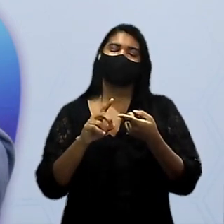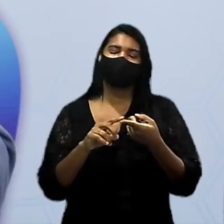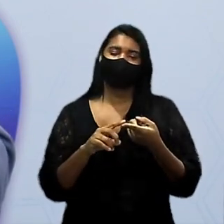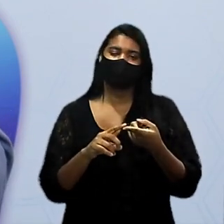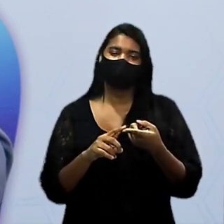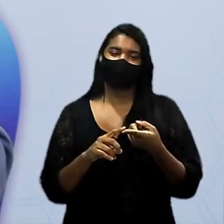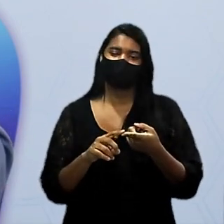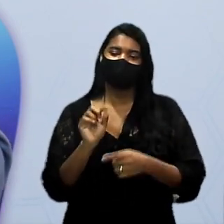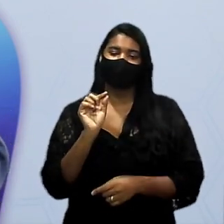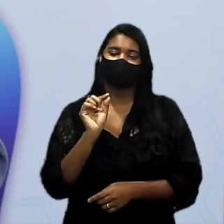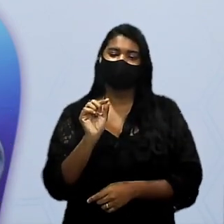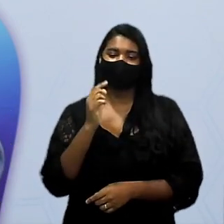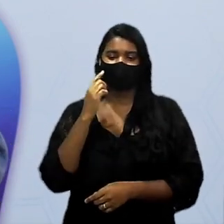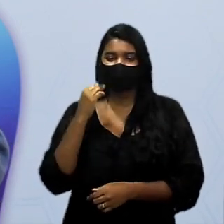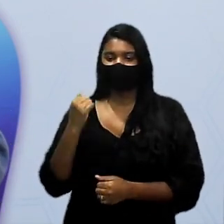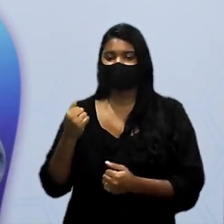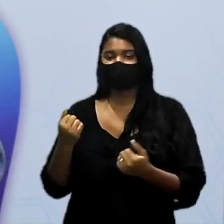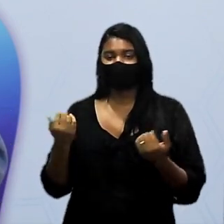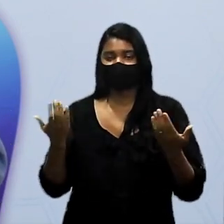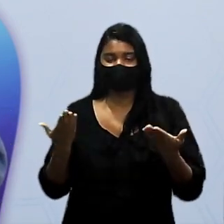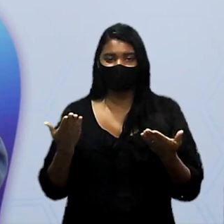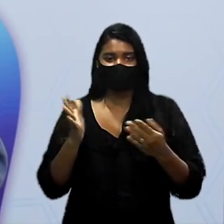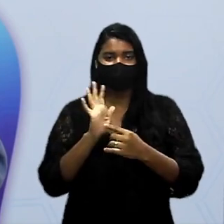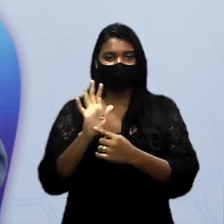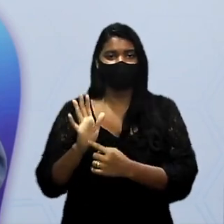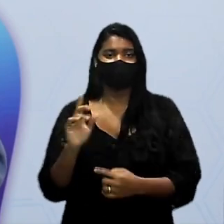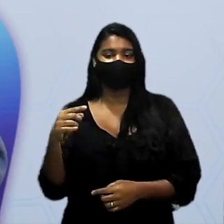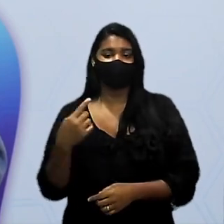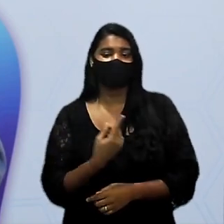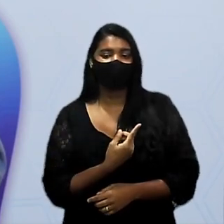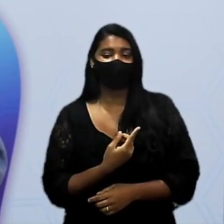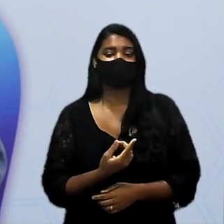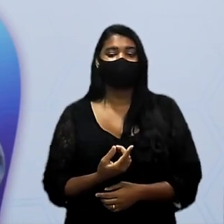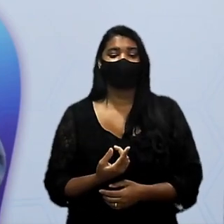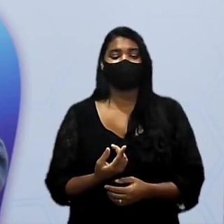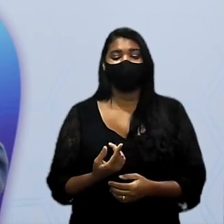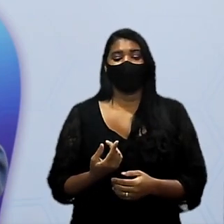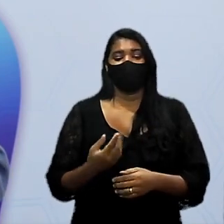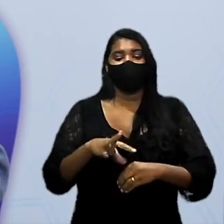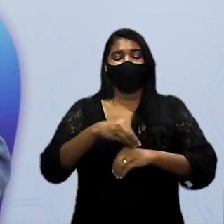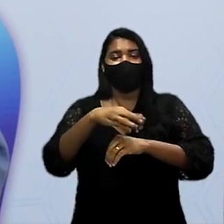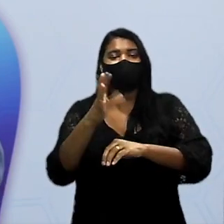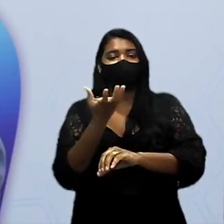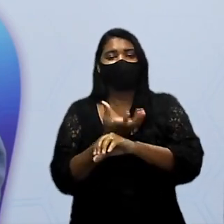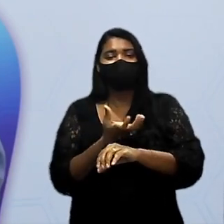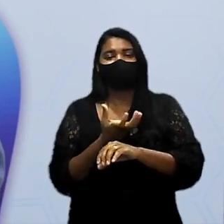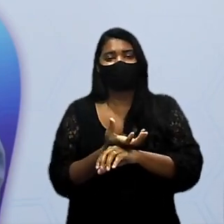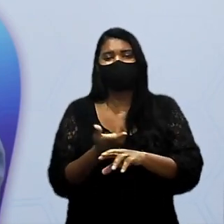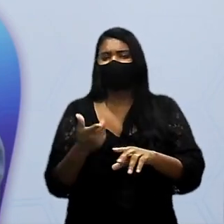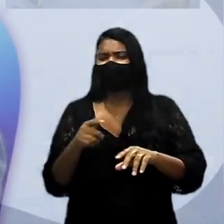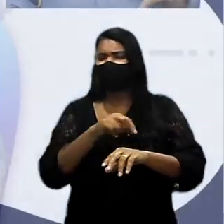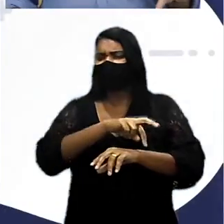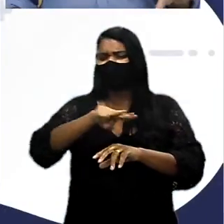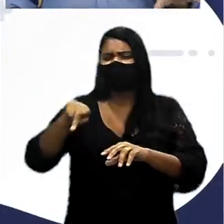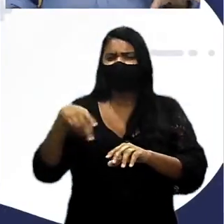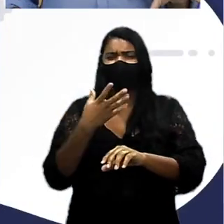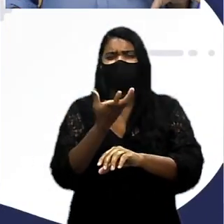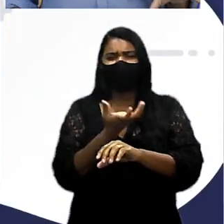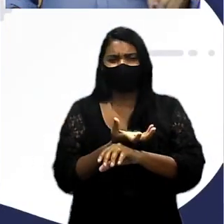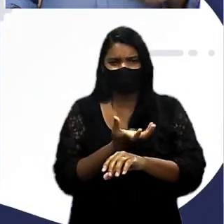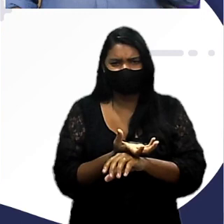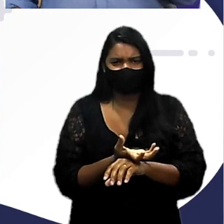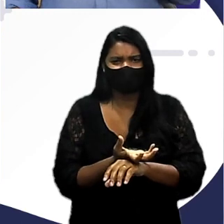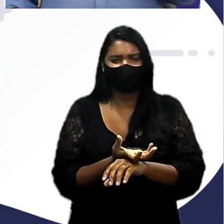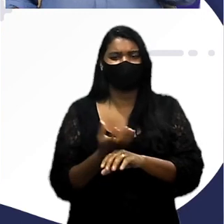ambiente é que essa lógica ela traz para a gente o que a gente chama de um ambiente multidisciplinar, que não é multitarefa. O